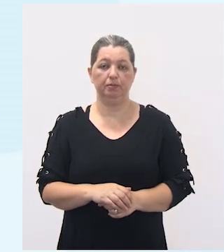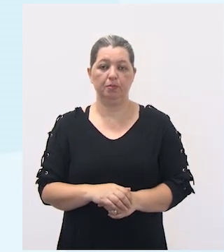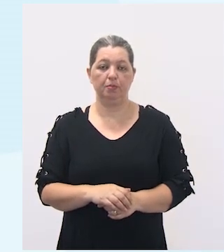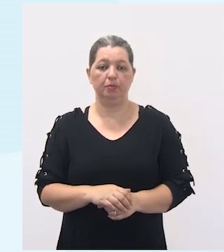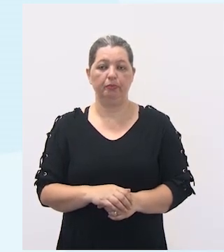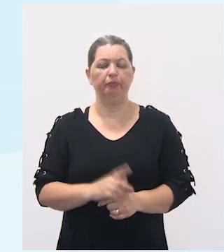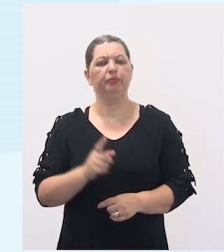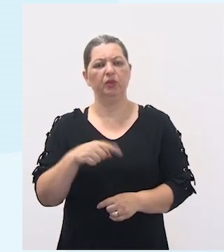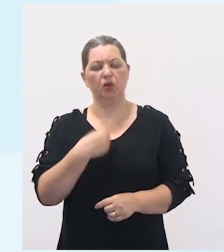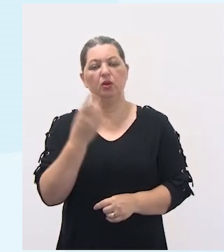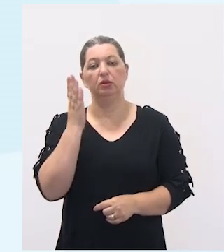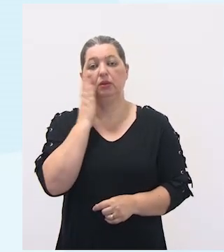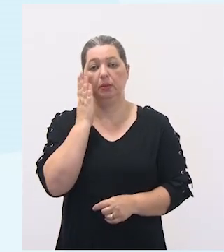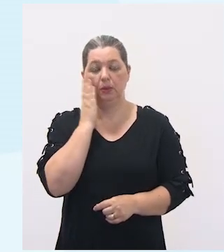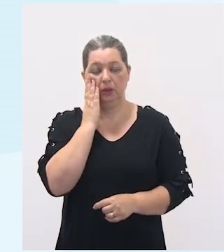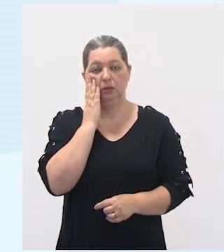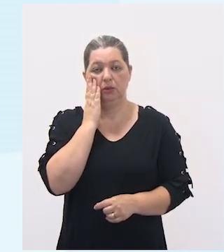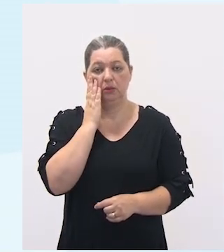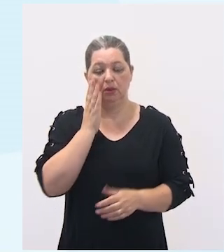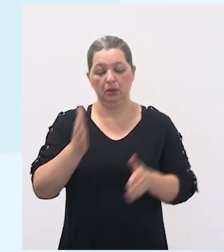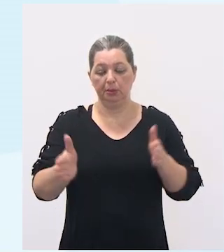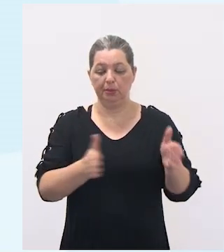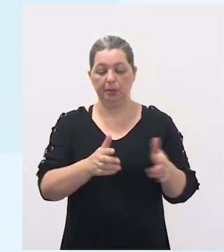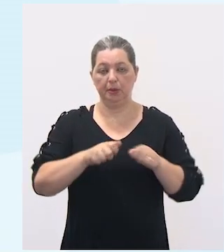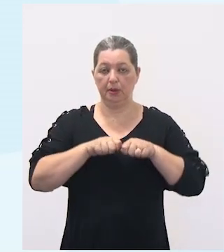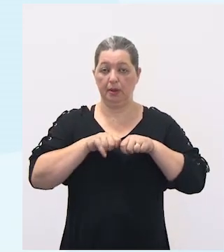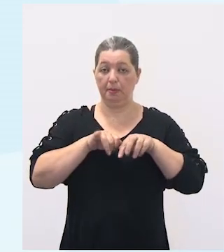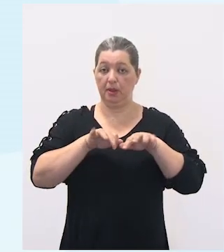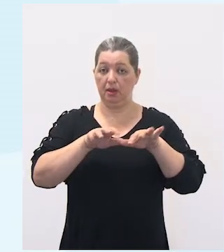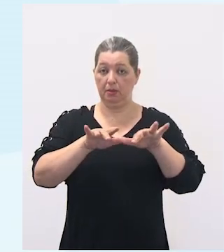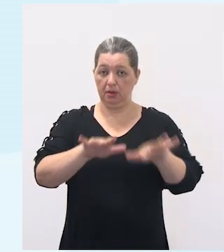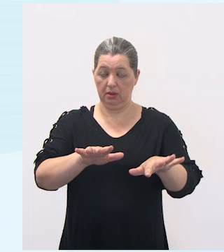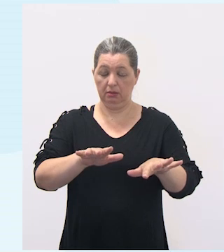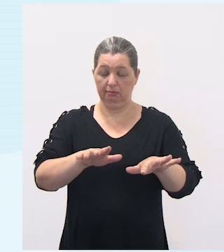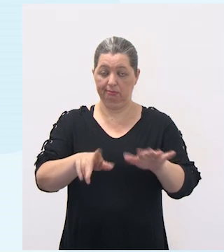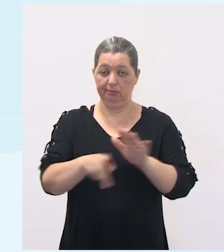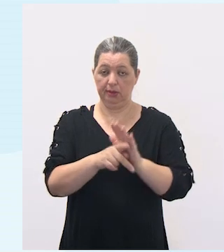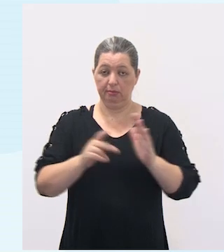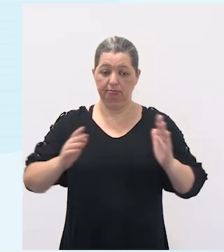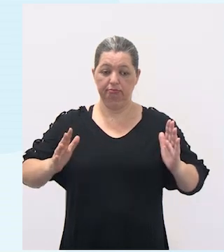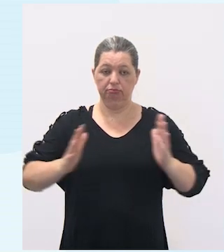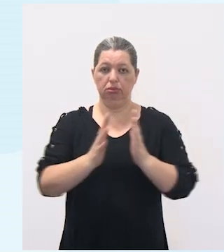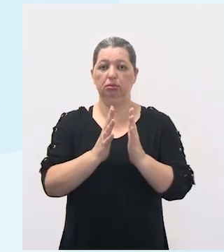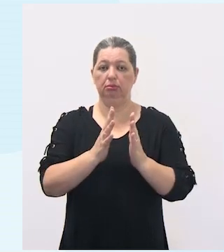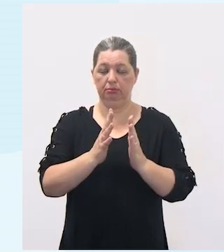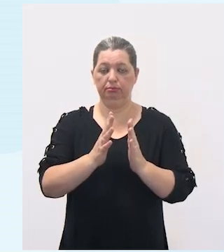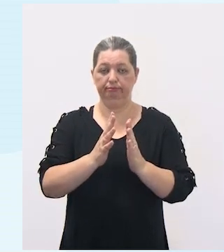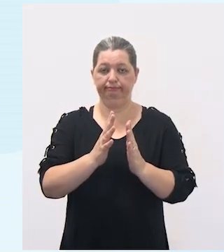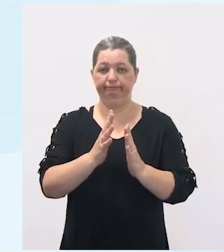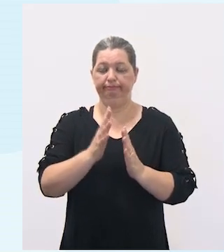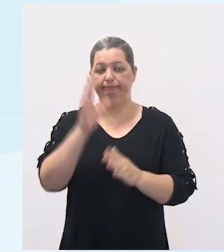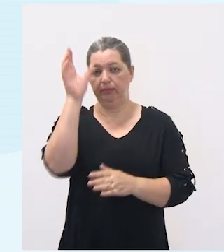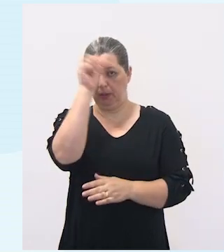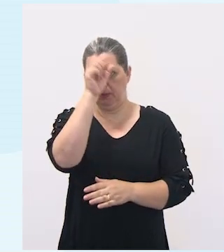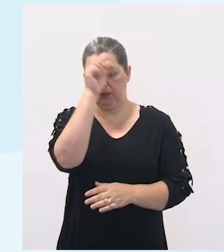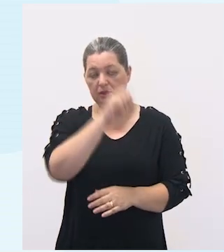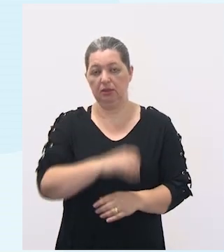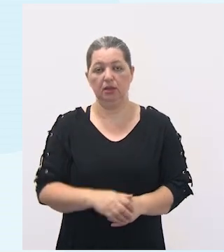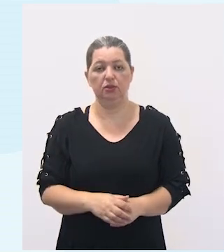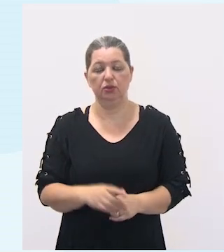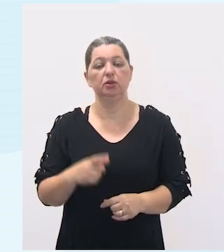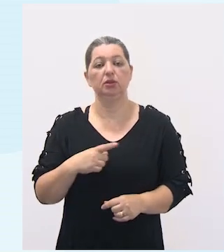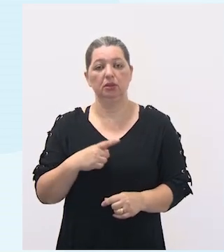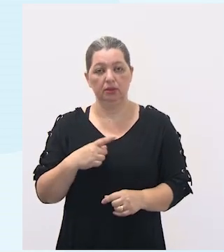Nós sabemos que a pandemia impactou significativamente a aprendizagem. Nós temos um